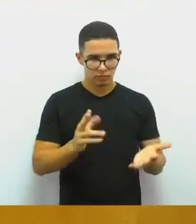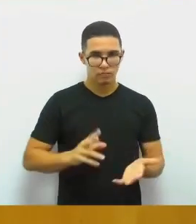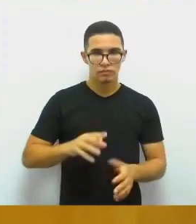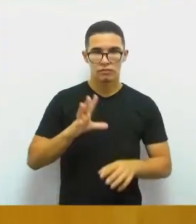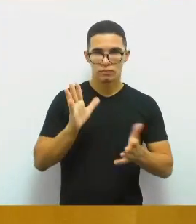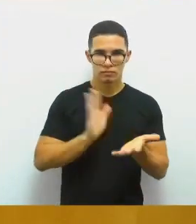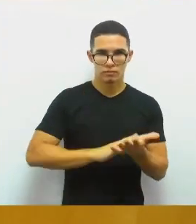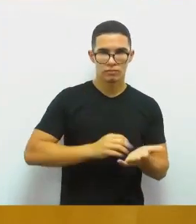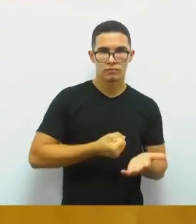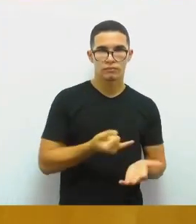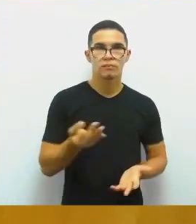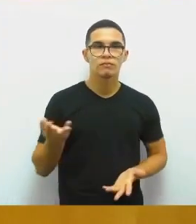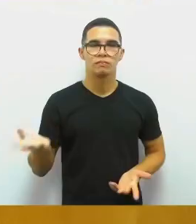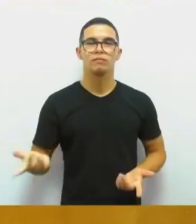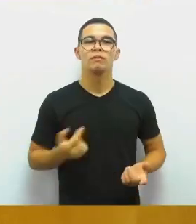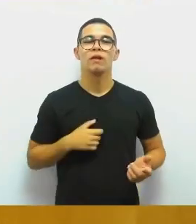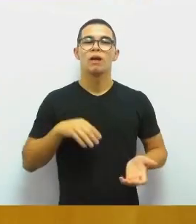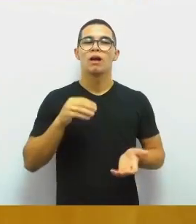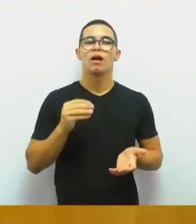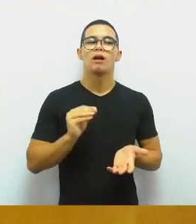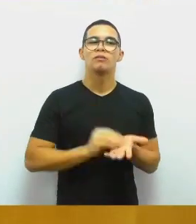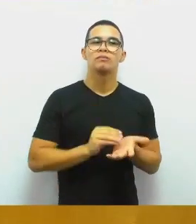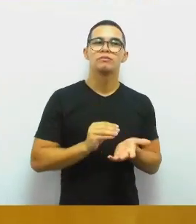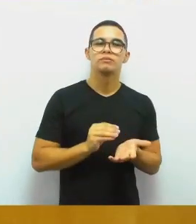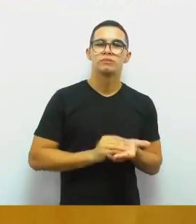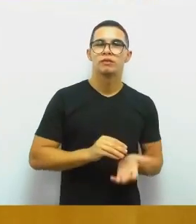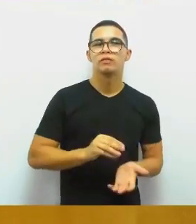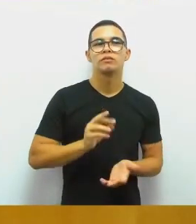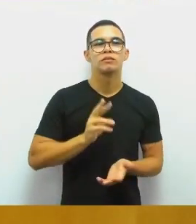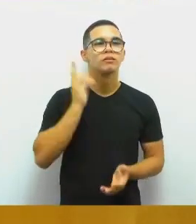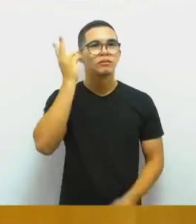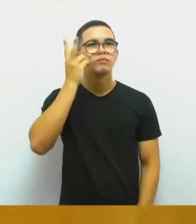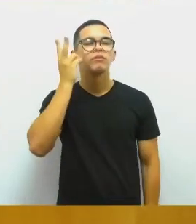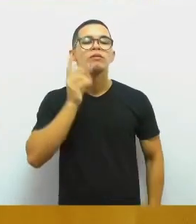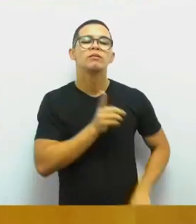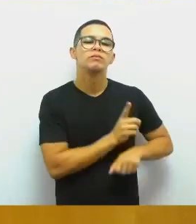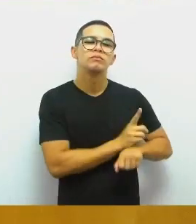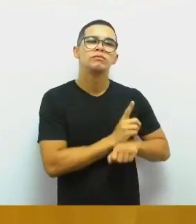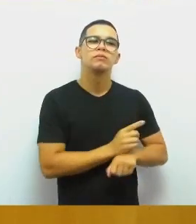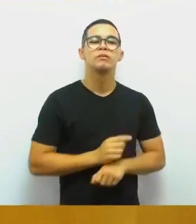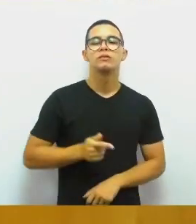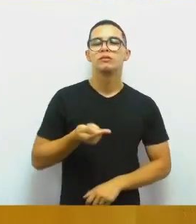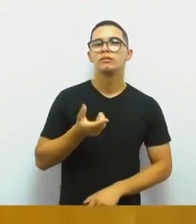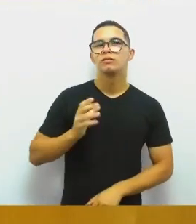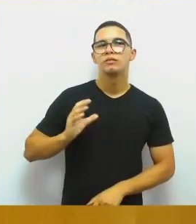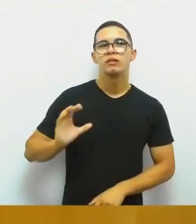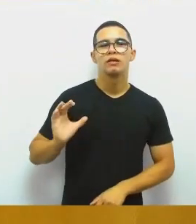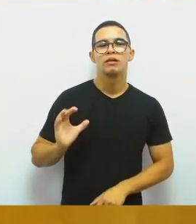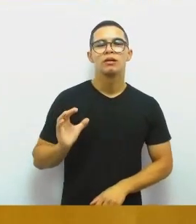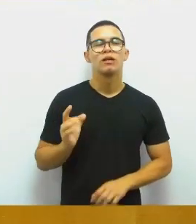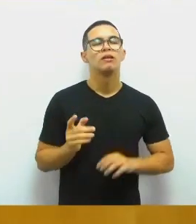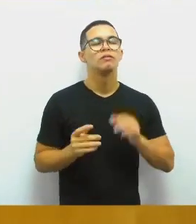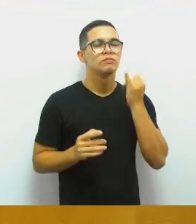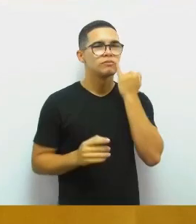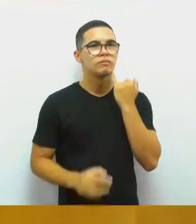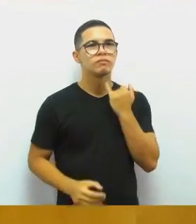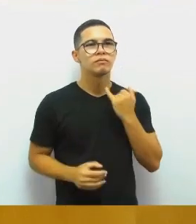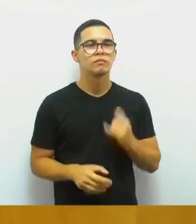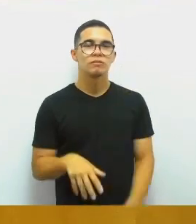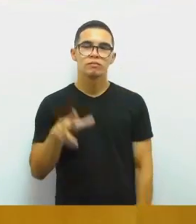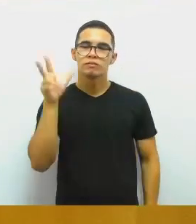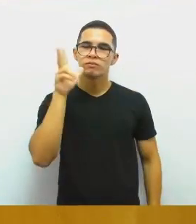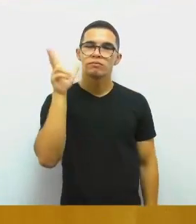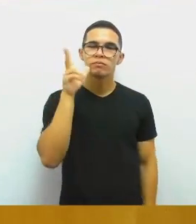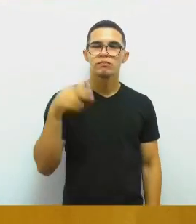verificação de quórum, que registrou a ausência dos vereadores Dudu do Turismo, Gabriele Carneiro, Jane Veiga e